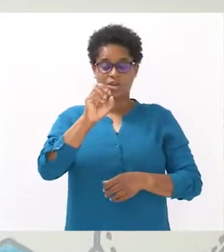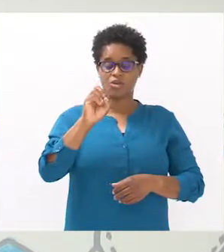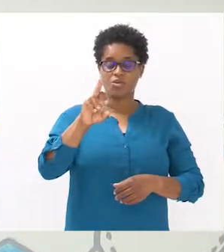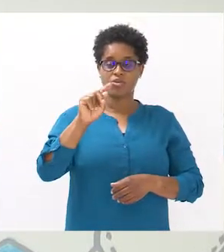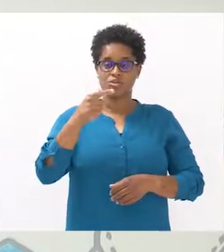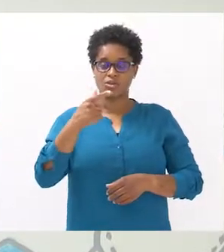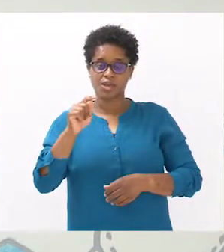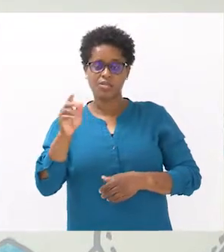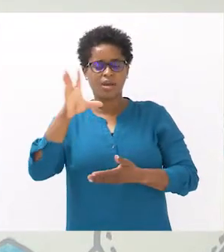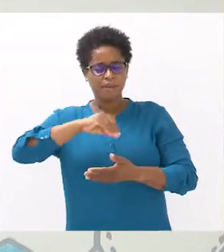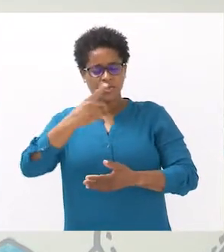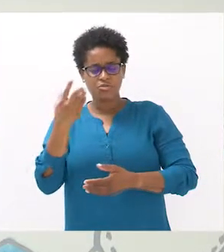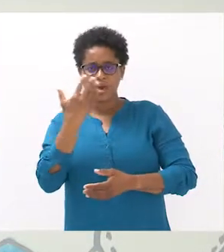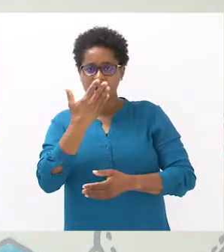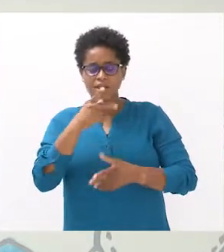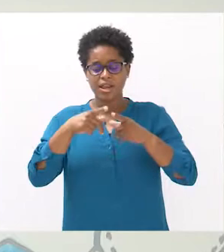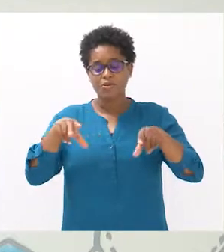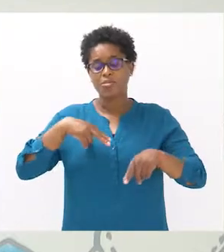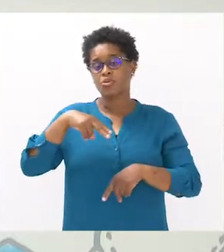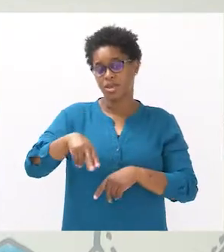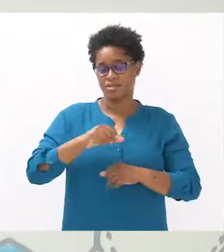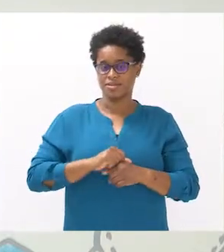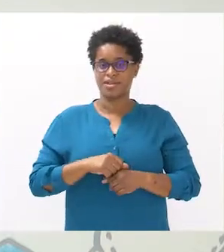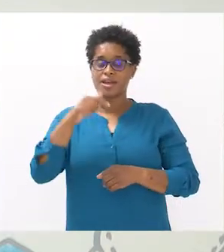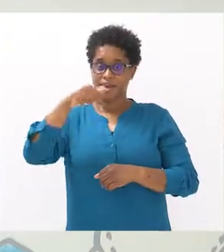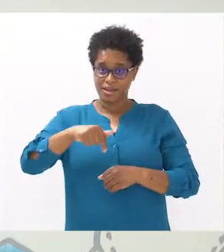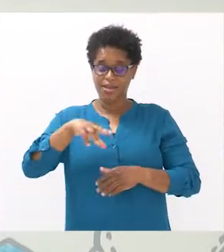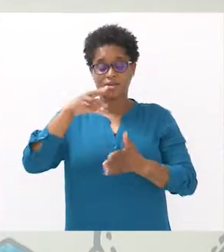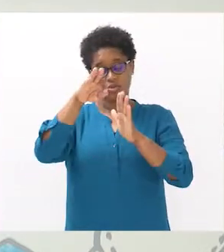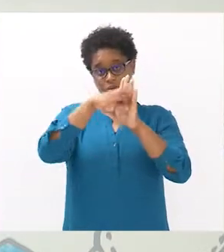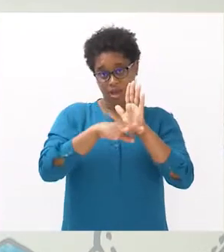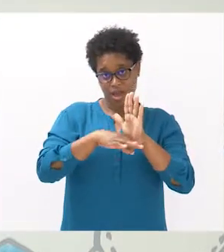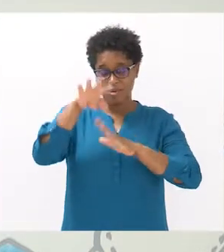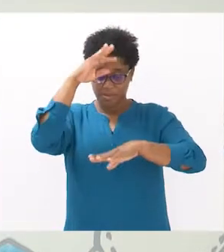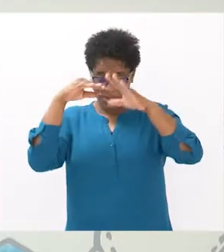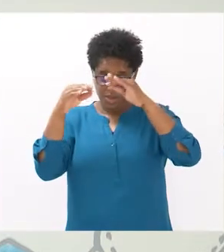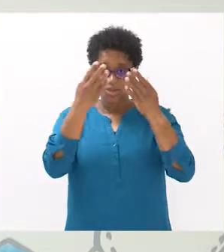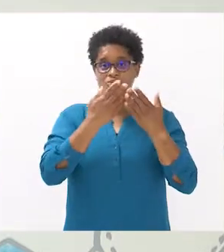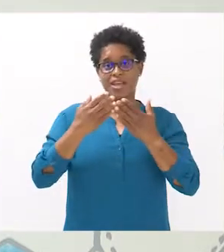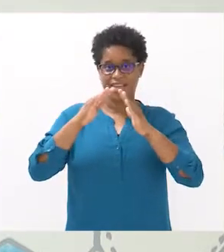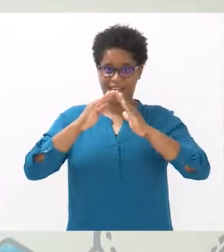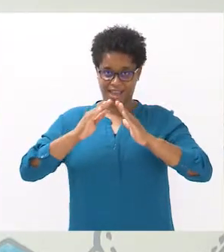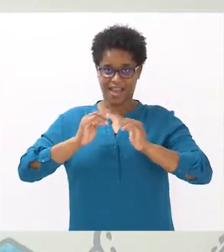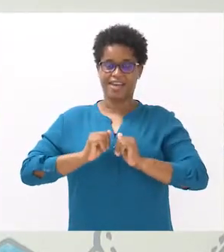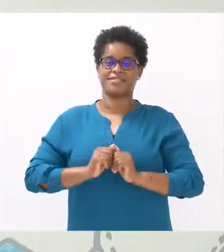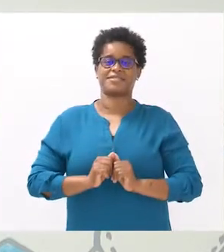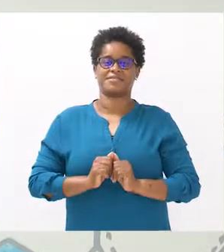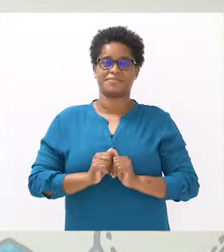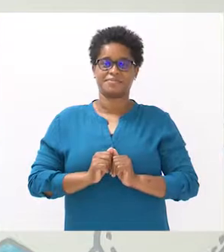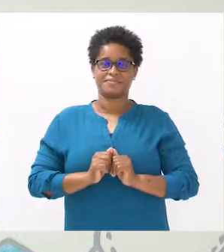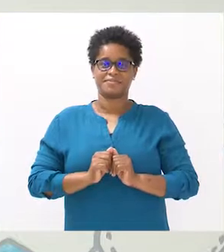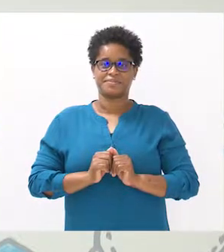para mais uma aula de língua portuguesa aqui no programa Aprender e Estudar em